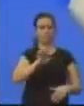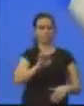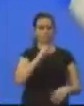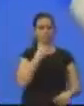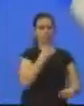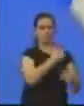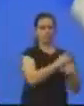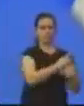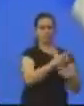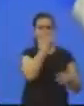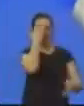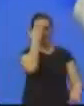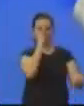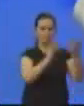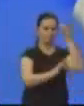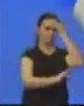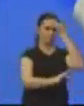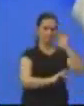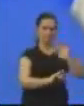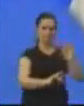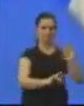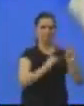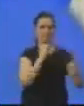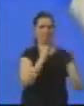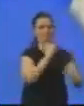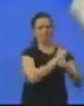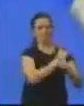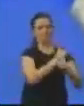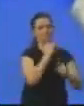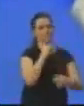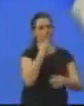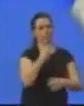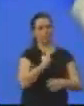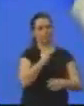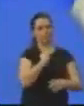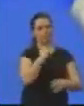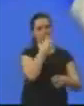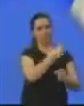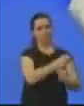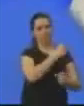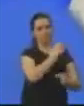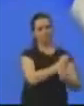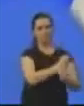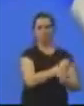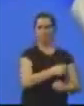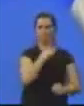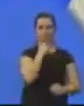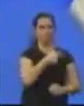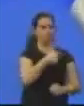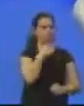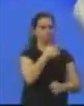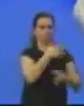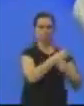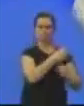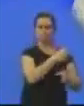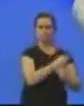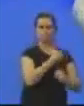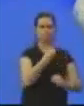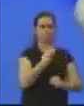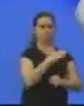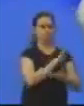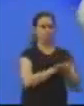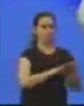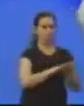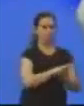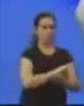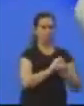indeterminações. Então vamos lá. Essas indeterminações são o quê? São valores que eu não consigo fazer a conta, não vai dar número. Então, por